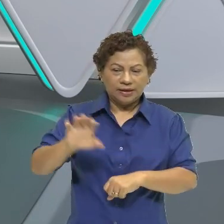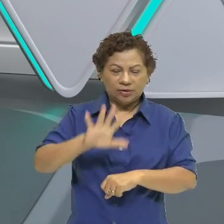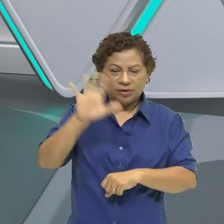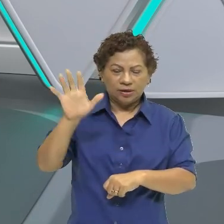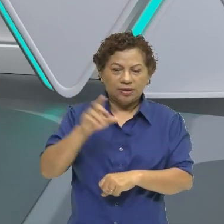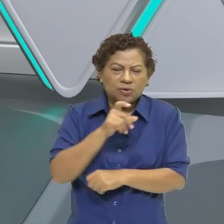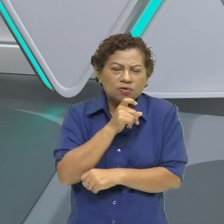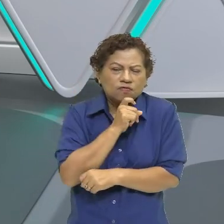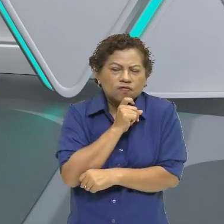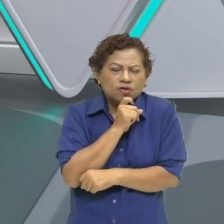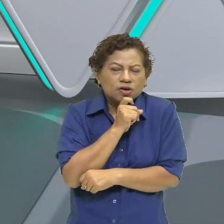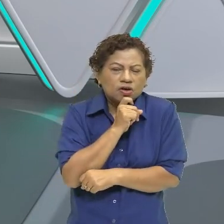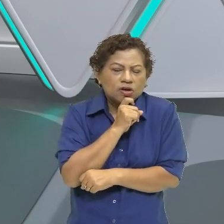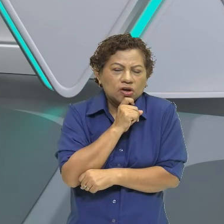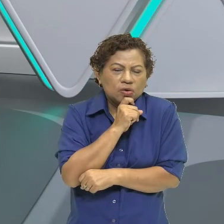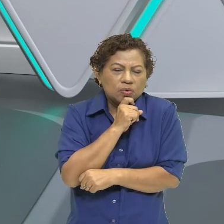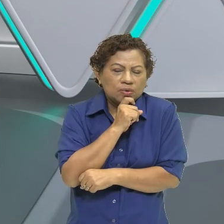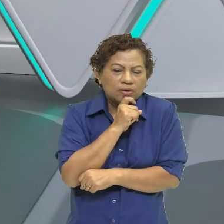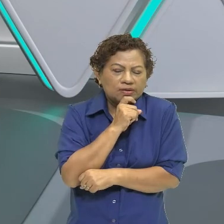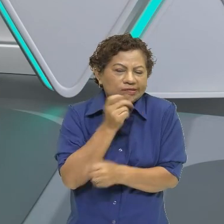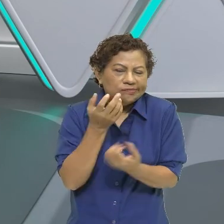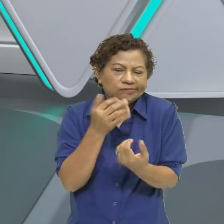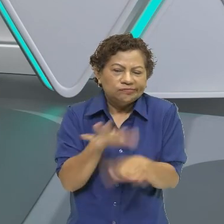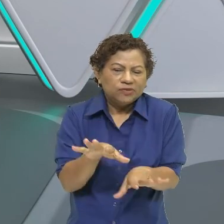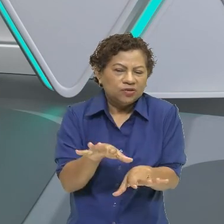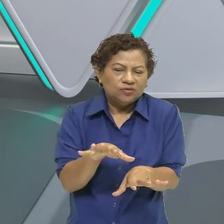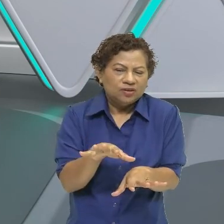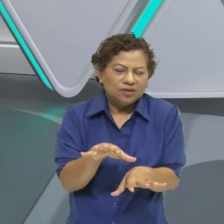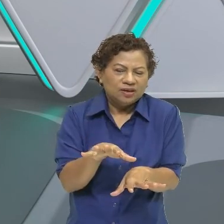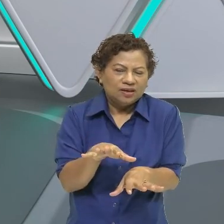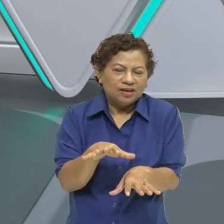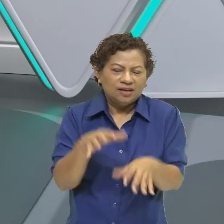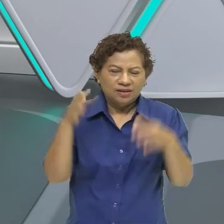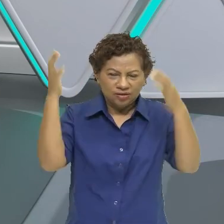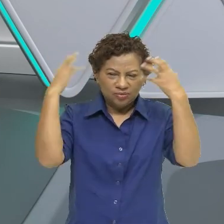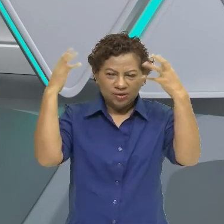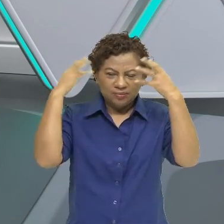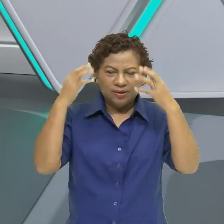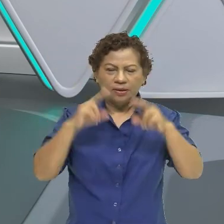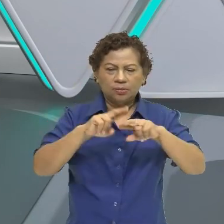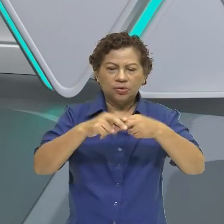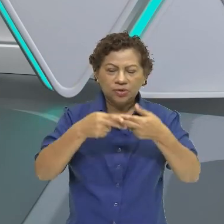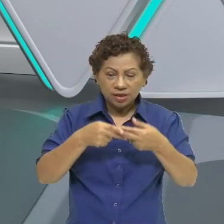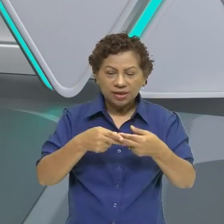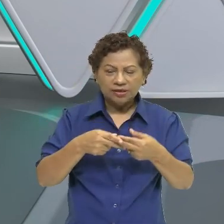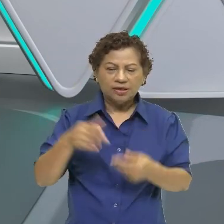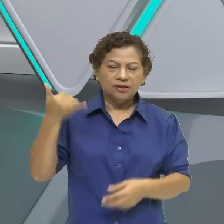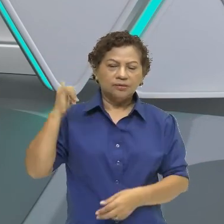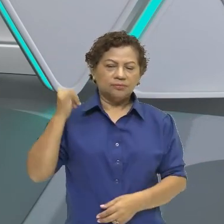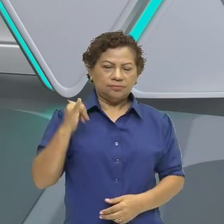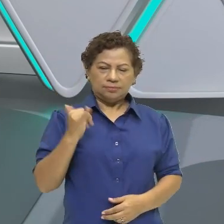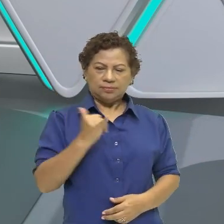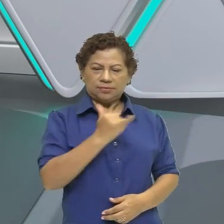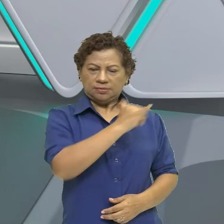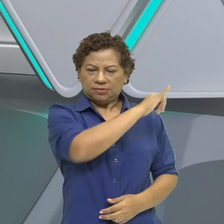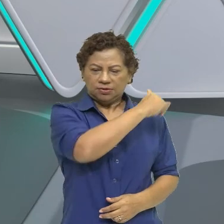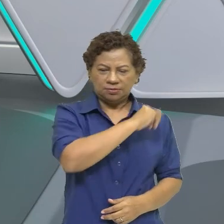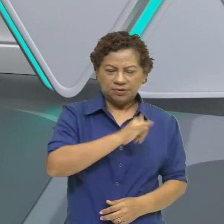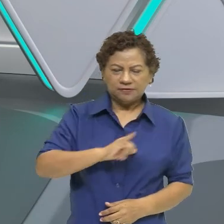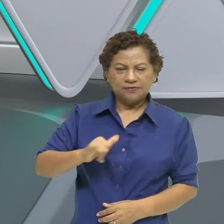têm o hábito de tomar muitos banhos, e por isso que os perfumes franceses, eles são tão fortes, que é para acobertar um